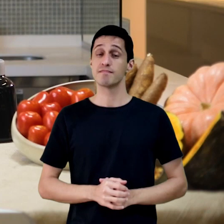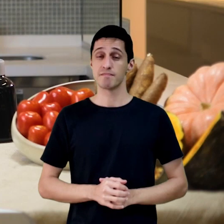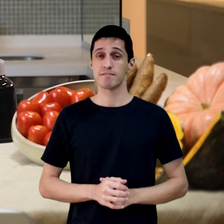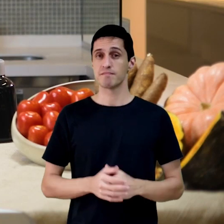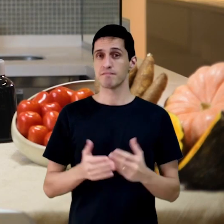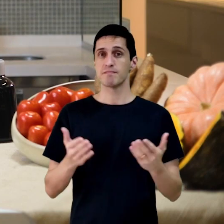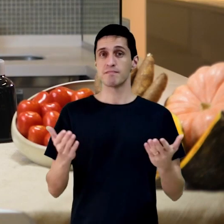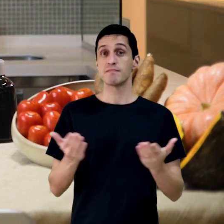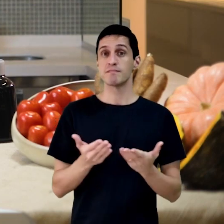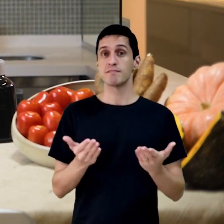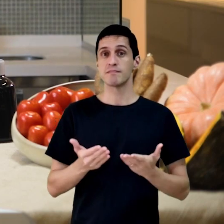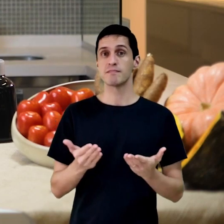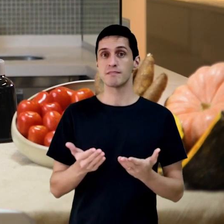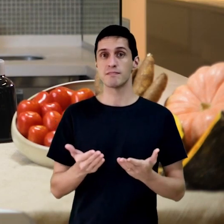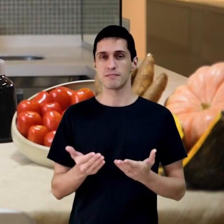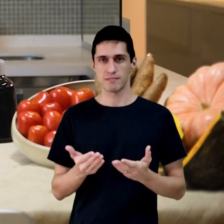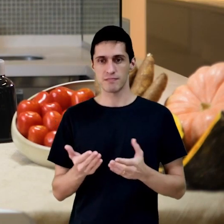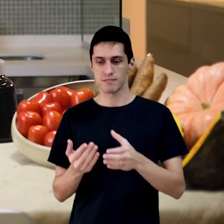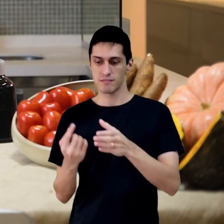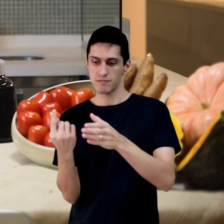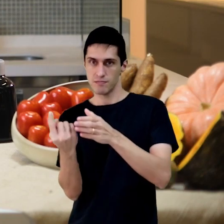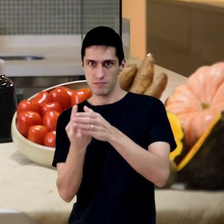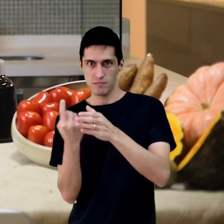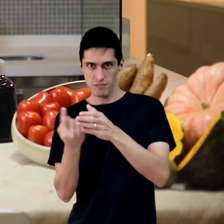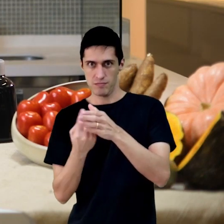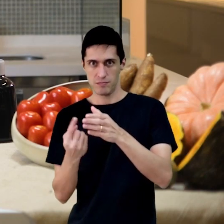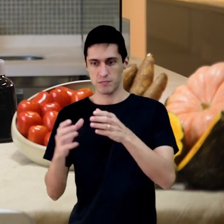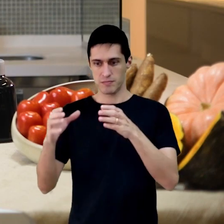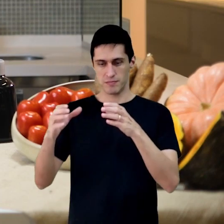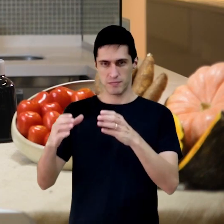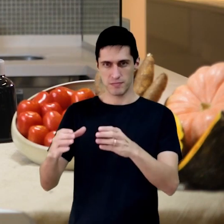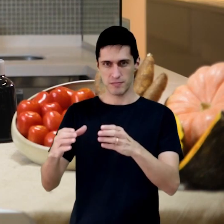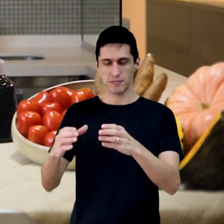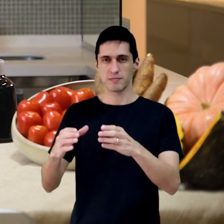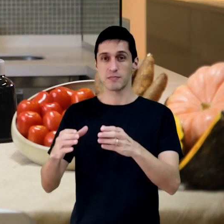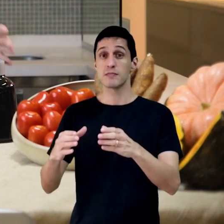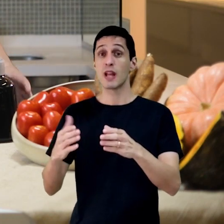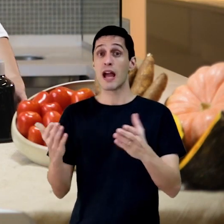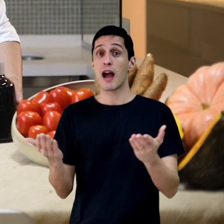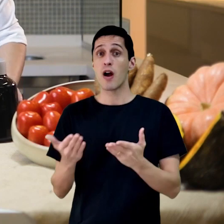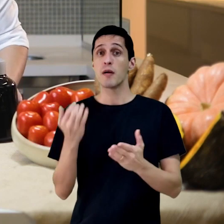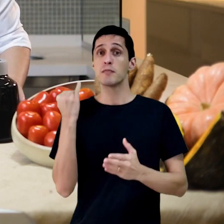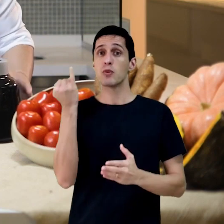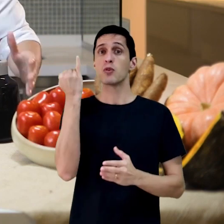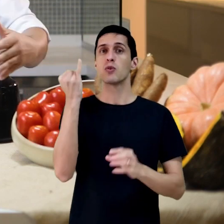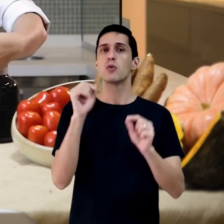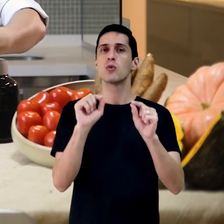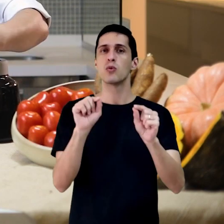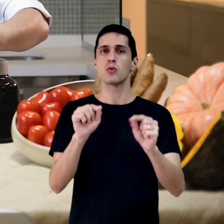Então aqui agora, ó, vai levar o liquidificador. Nessa hora que é importante, pessoal,